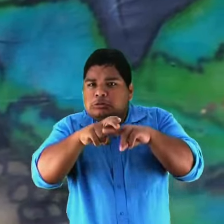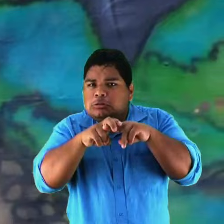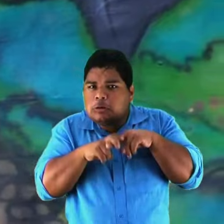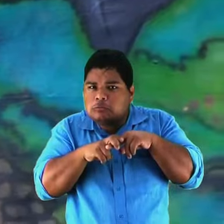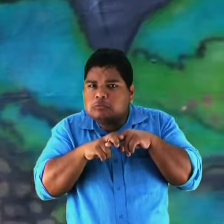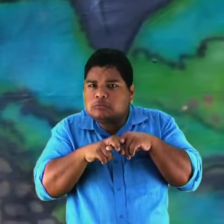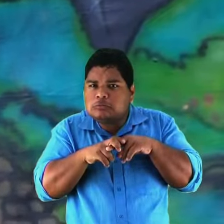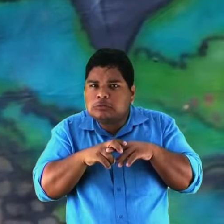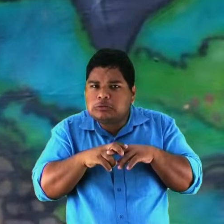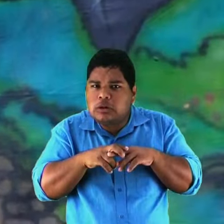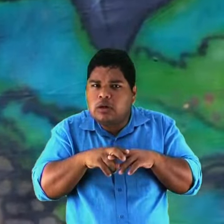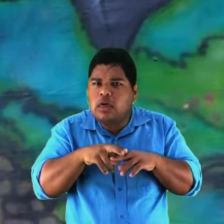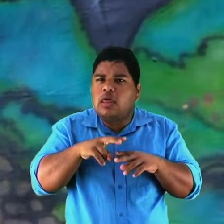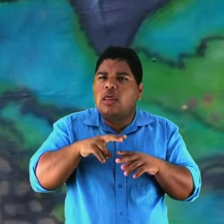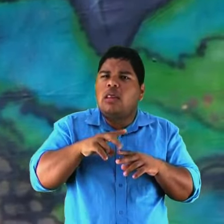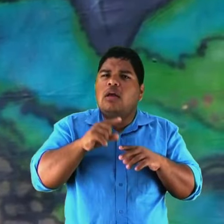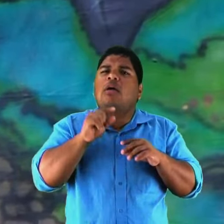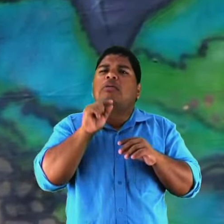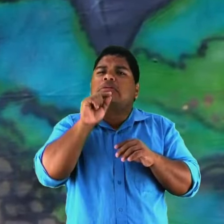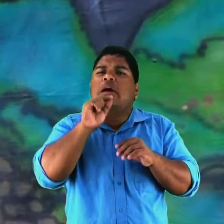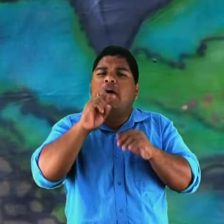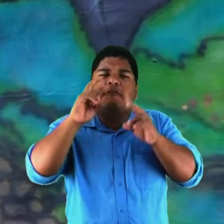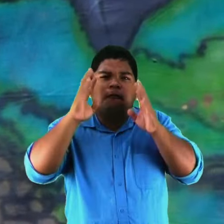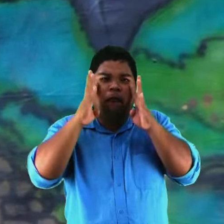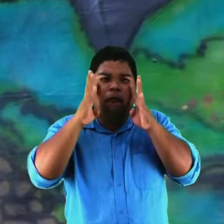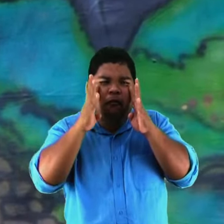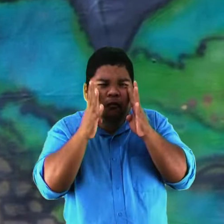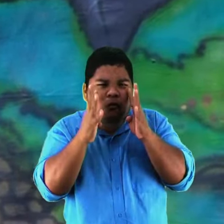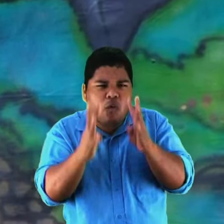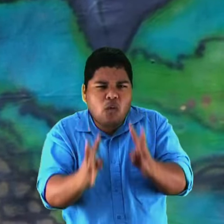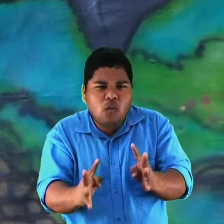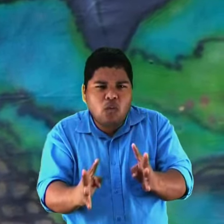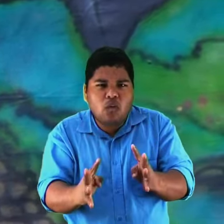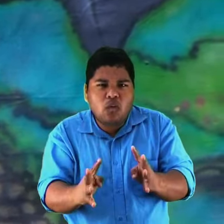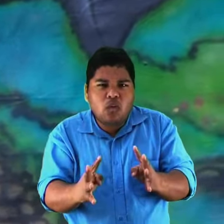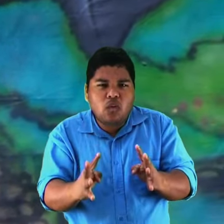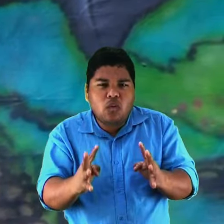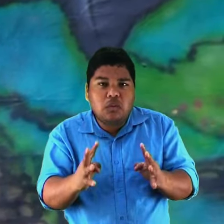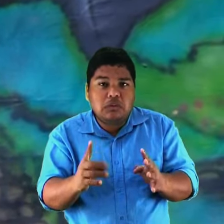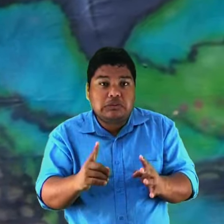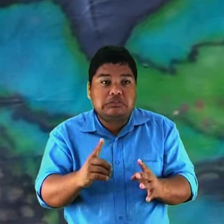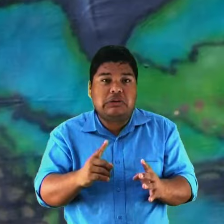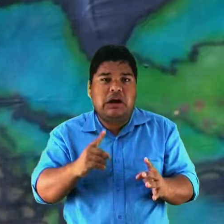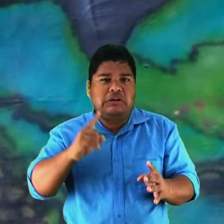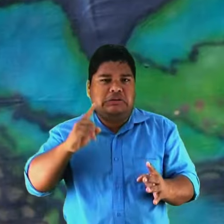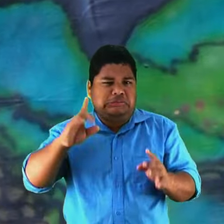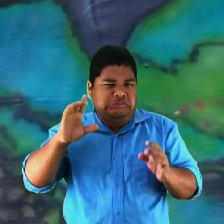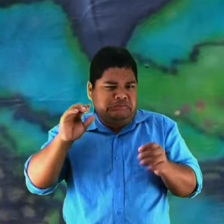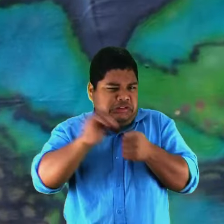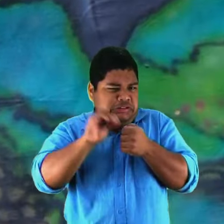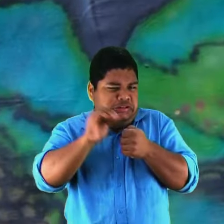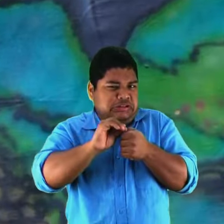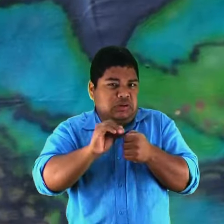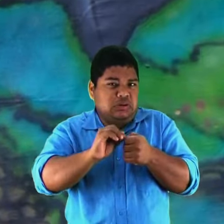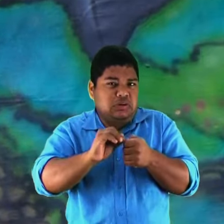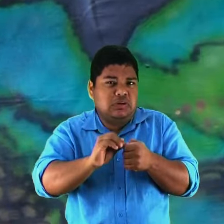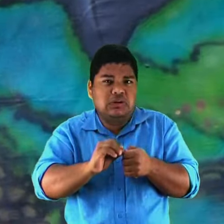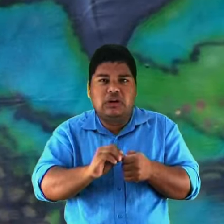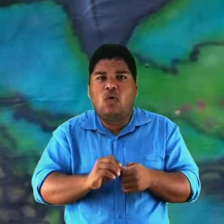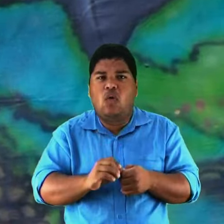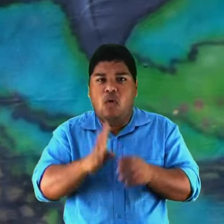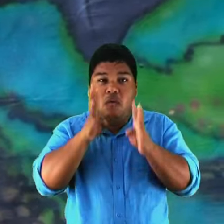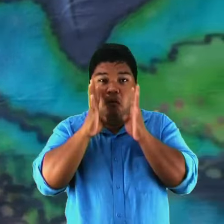do foco. O foco que vai determinar a direção que nós tomaremos nessa